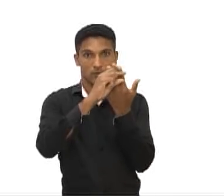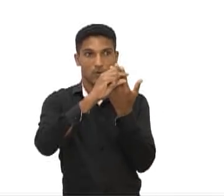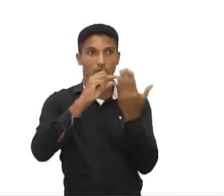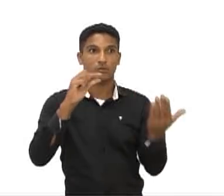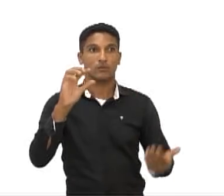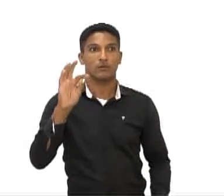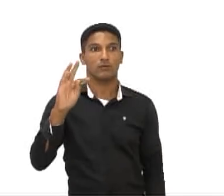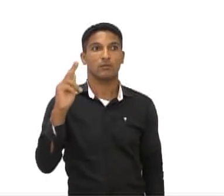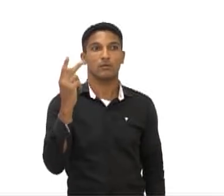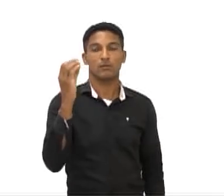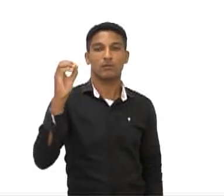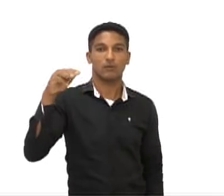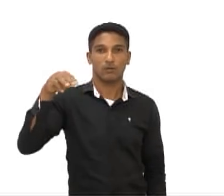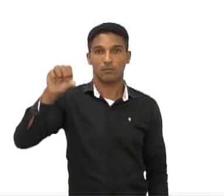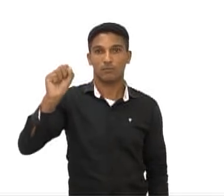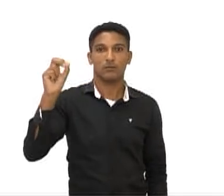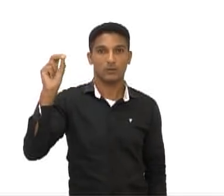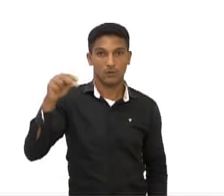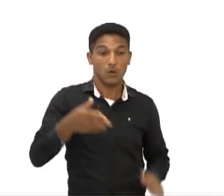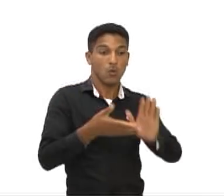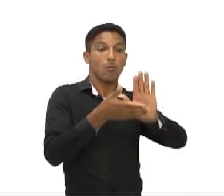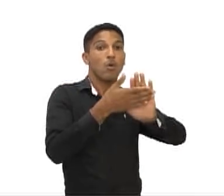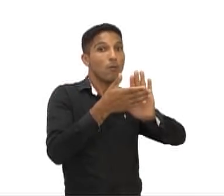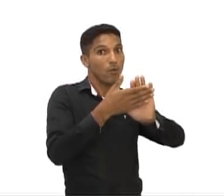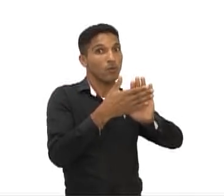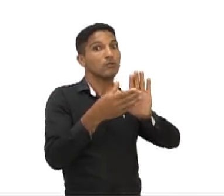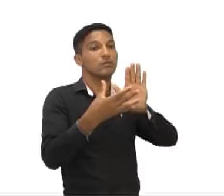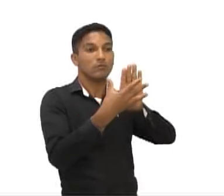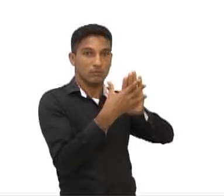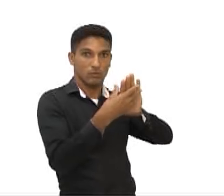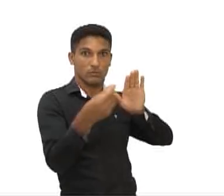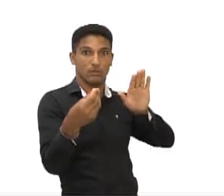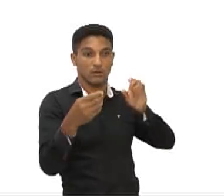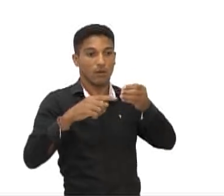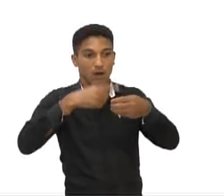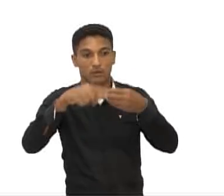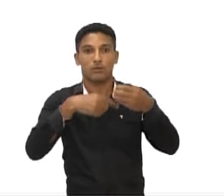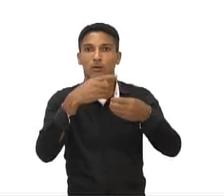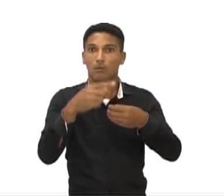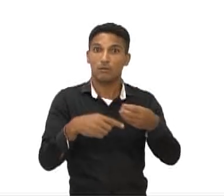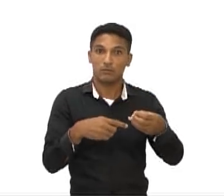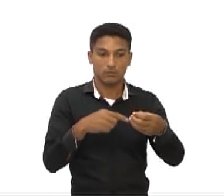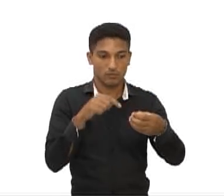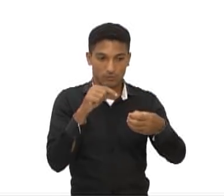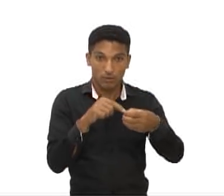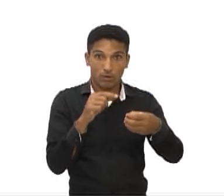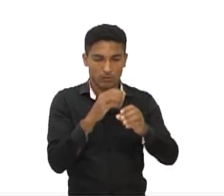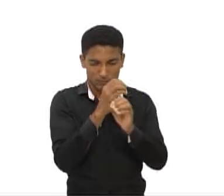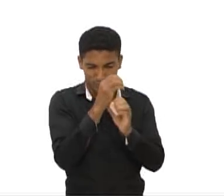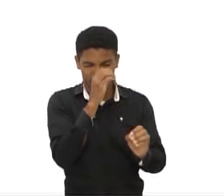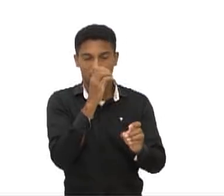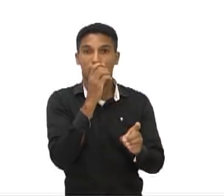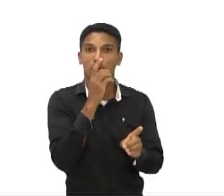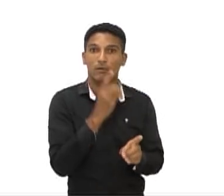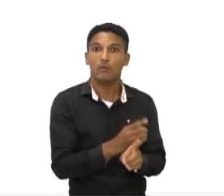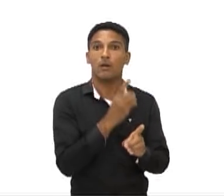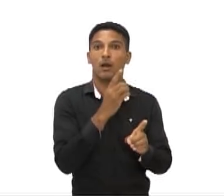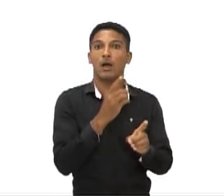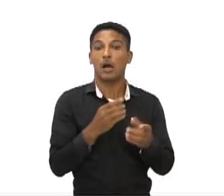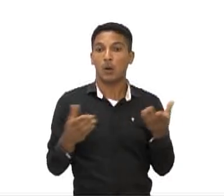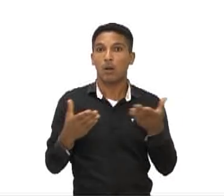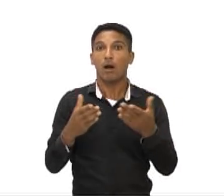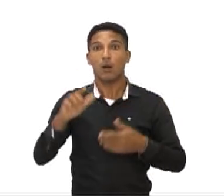que lhe rendeu o Prêmio Nobel de Física de 1906. De acordo com esse modelo, letra A,